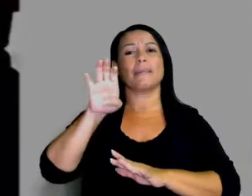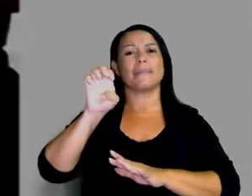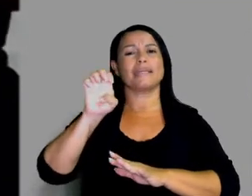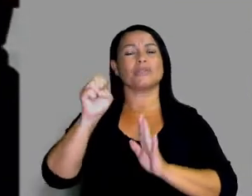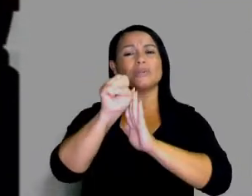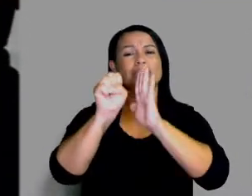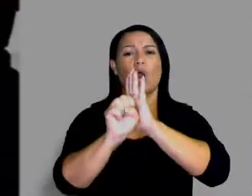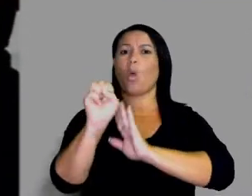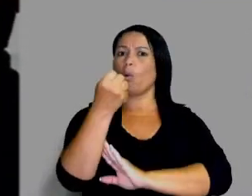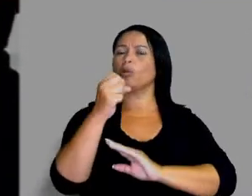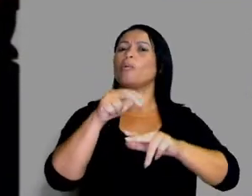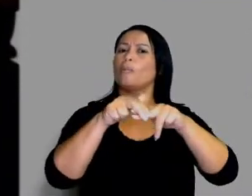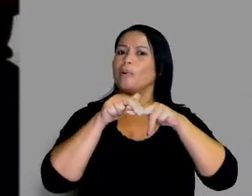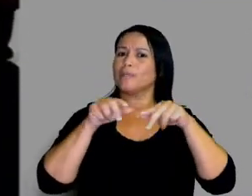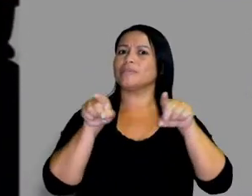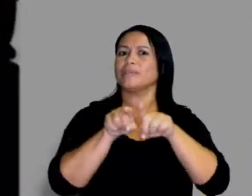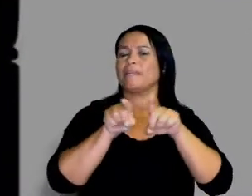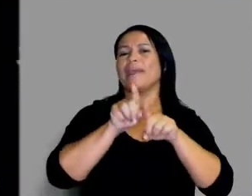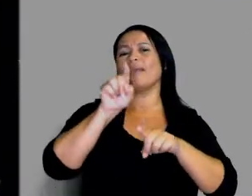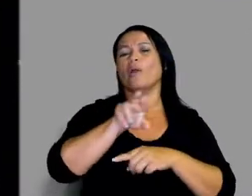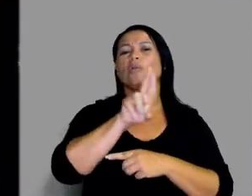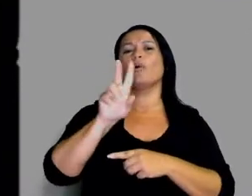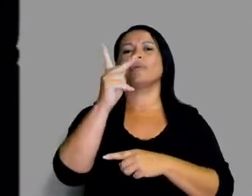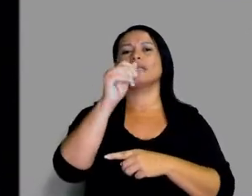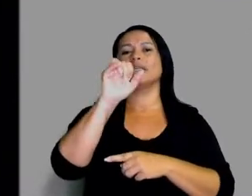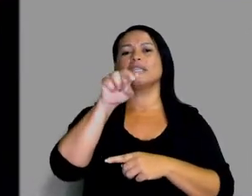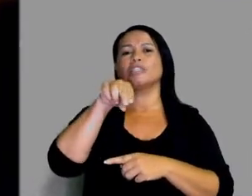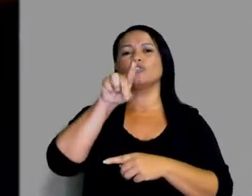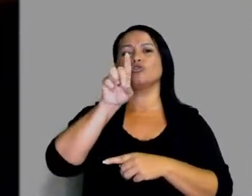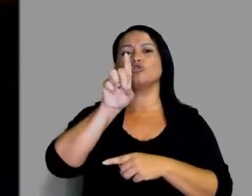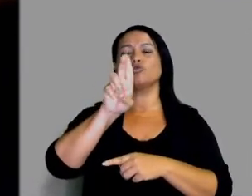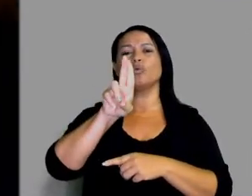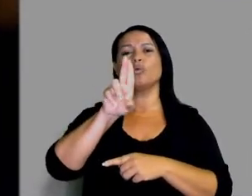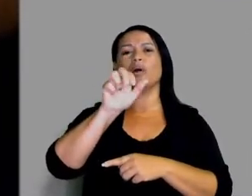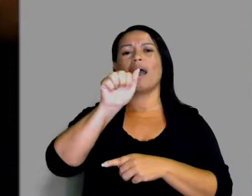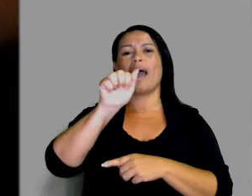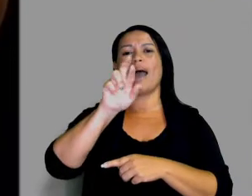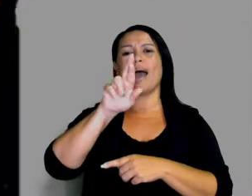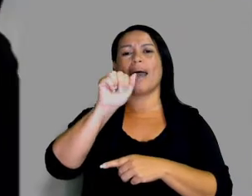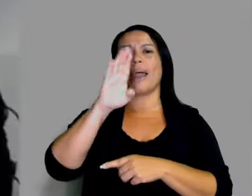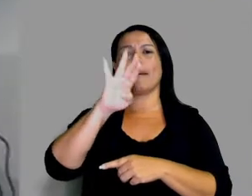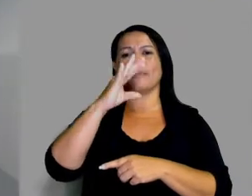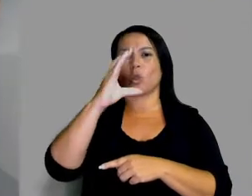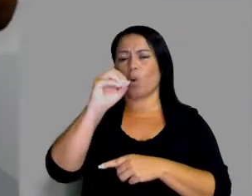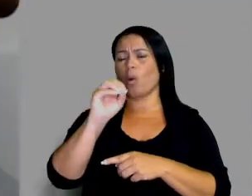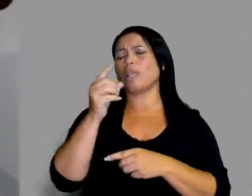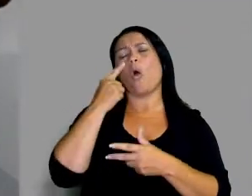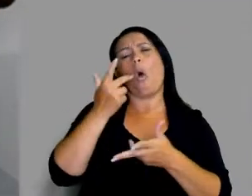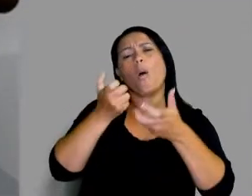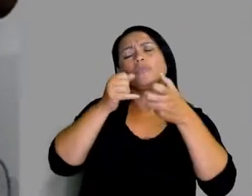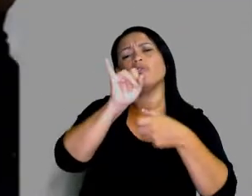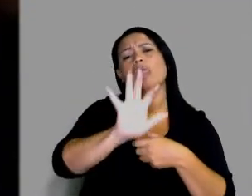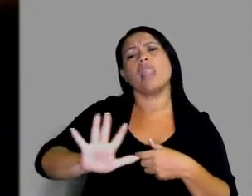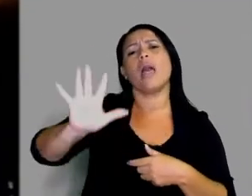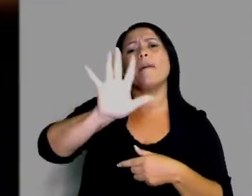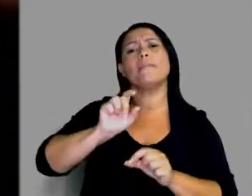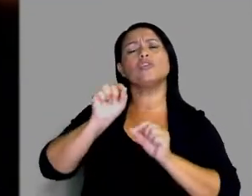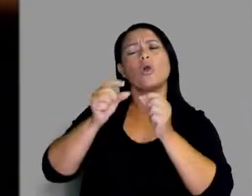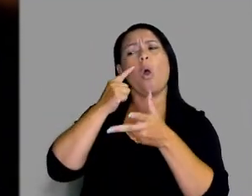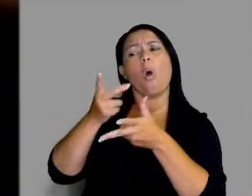de sistema de numeração indo-árabe, ok? Então, observando aqui nessa